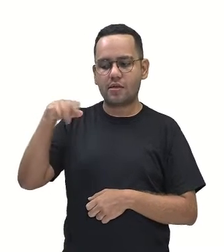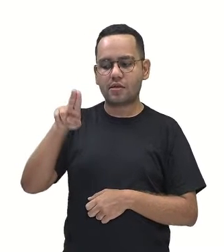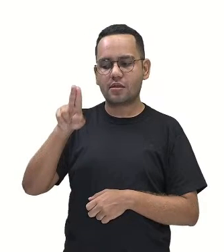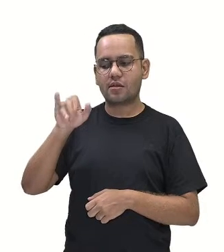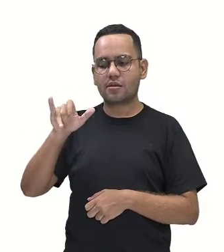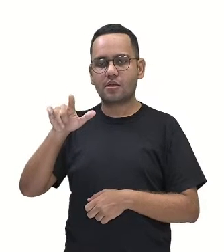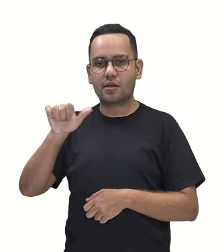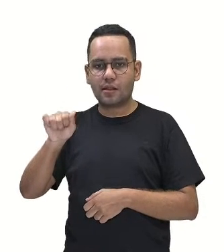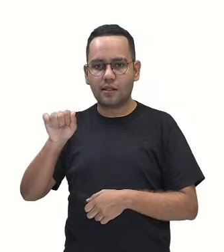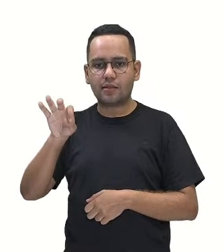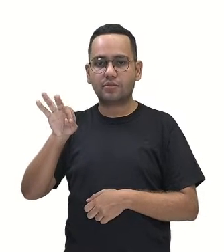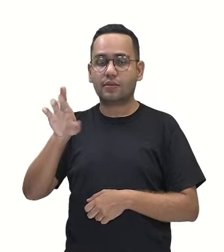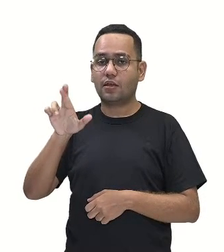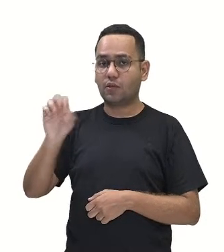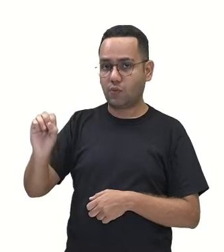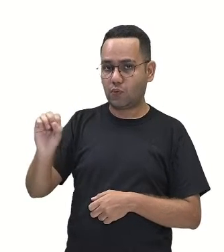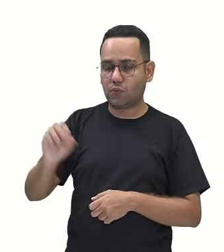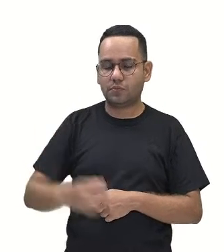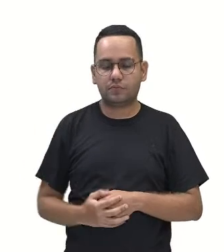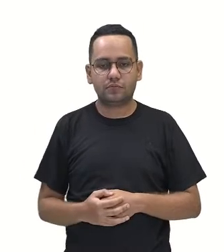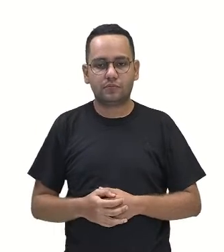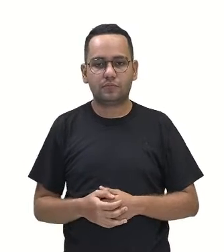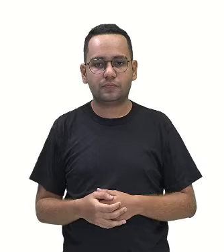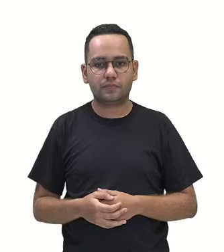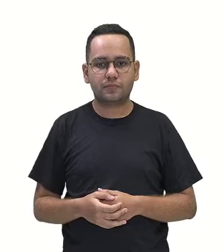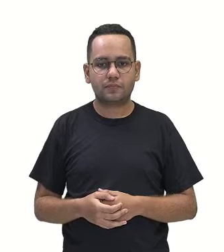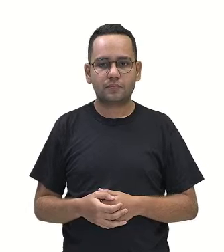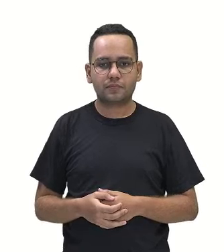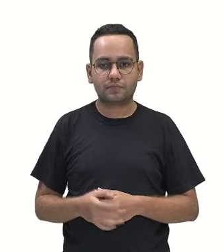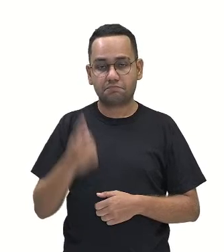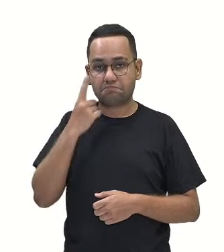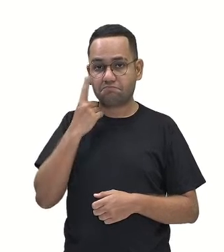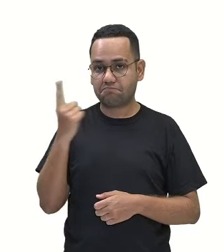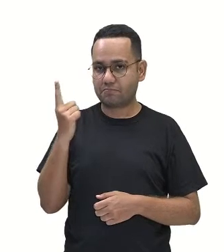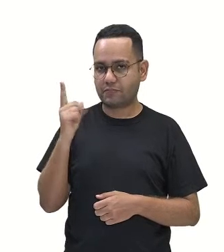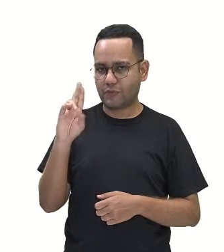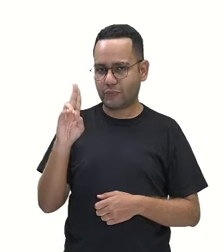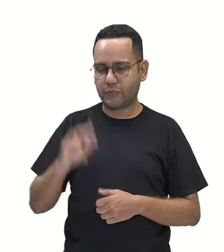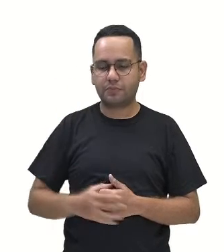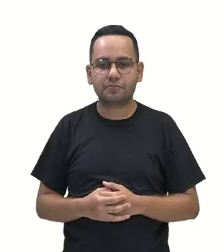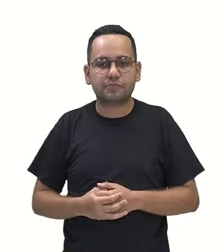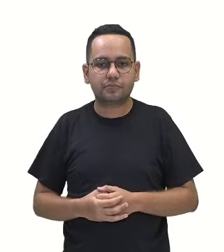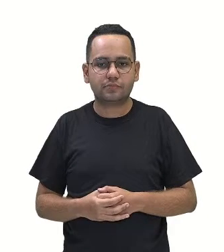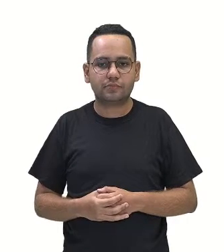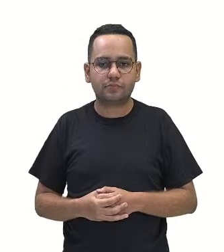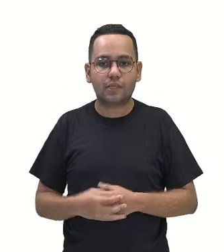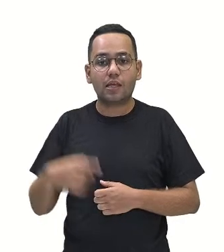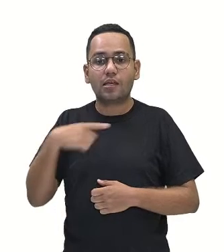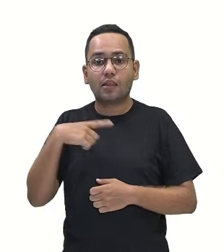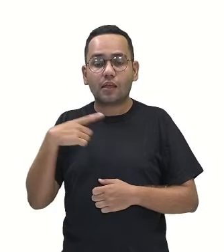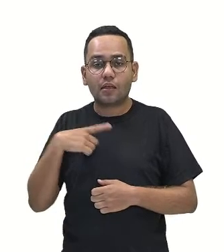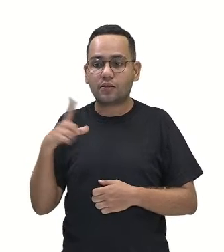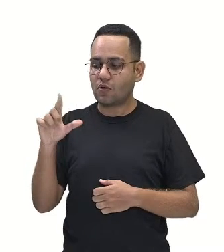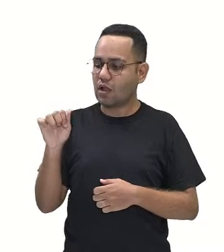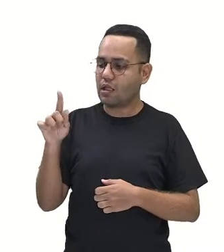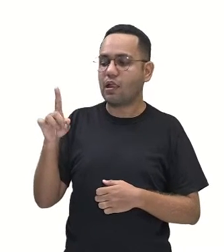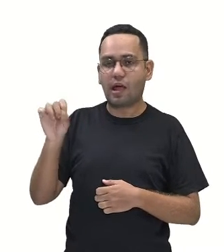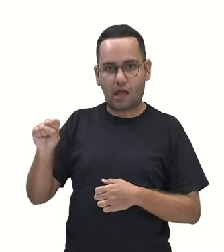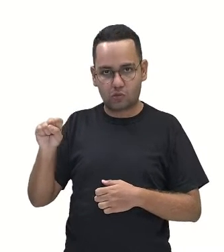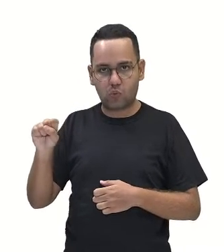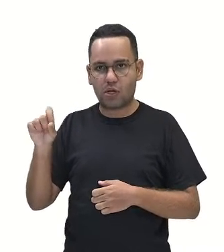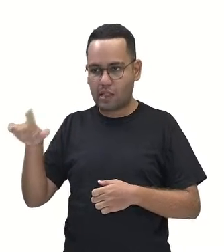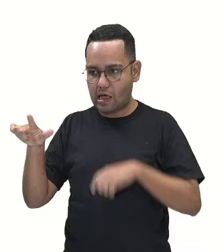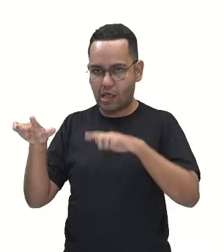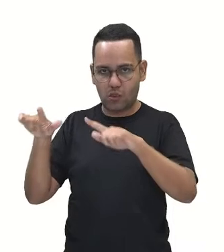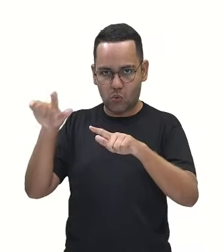triângulo equilátero é aquele que possui os lados congruentes. Ou seja, os